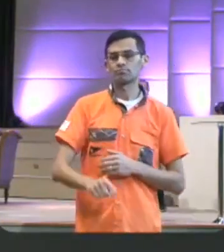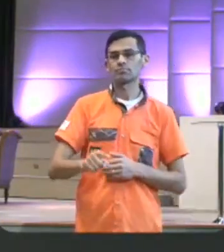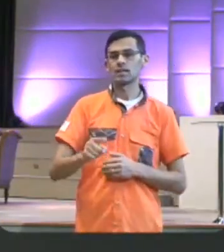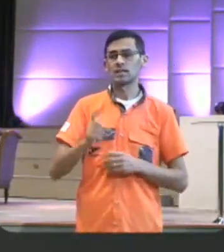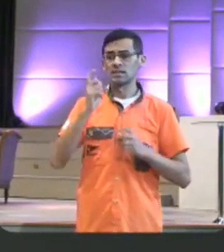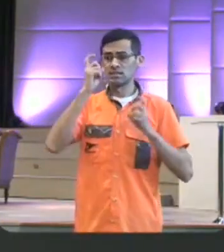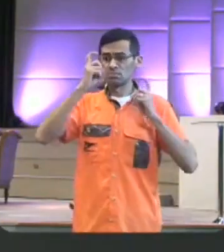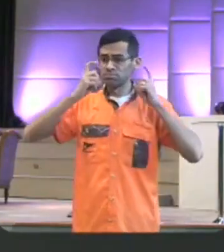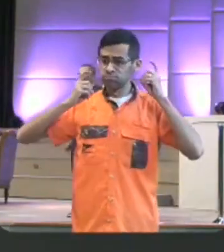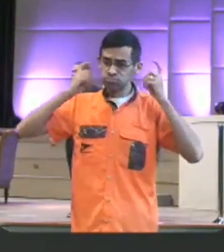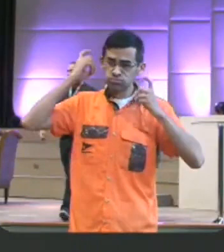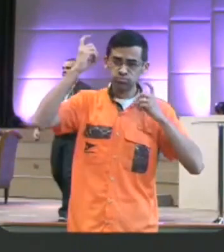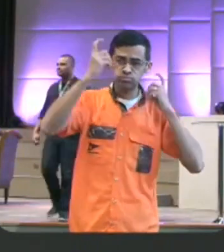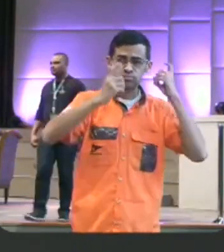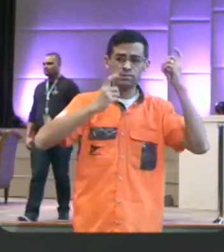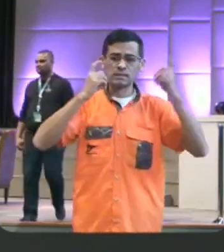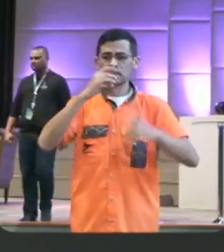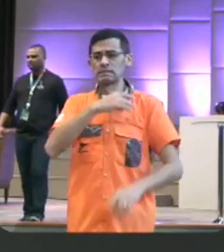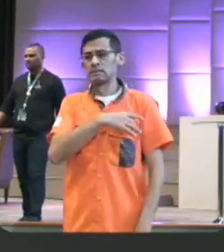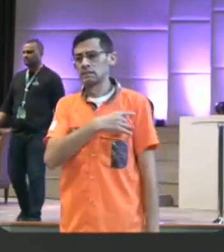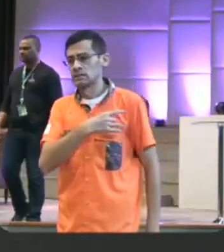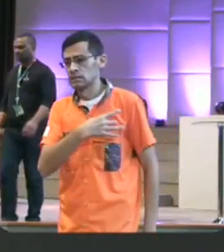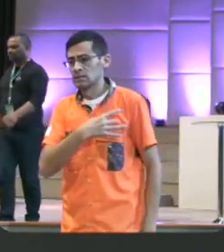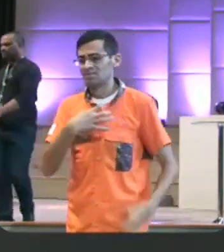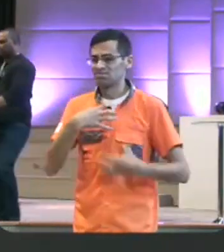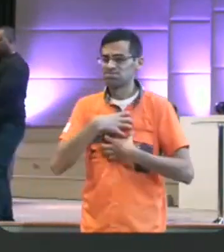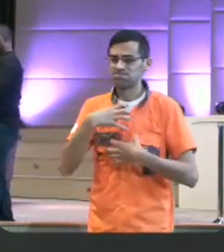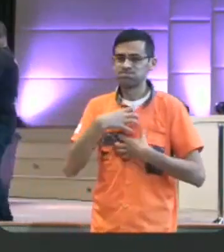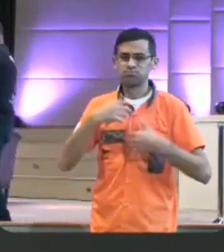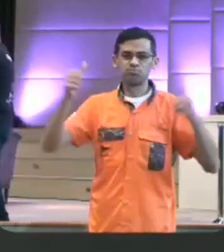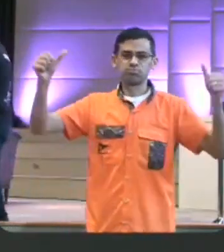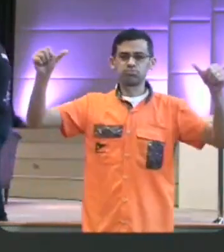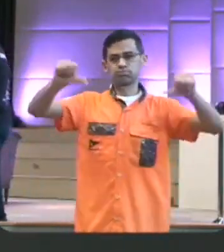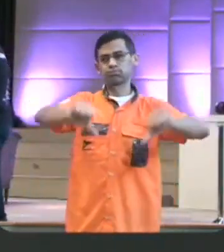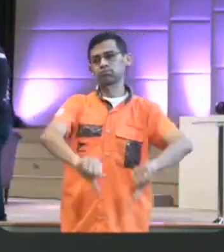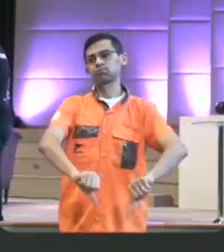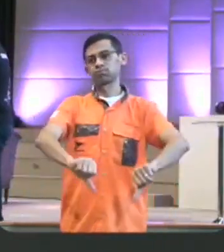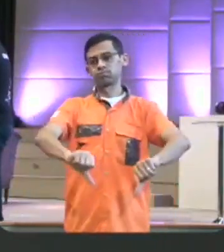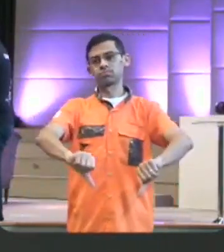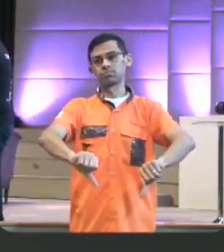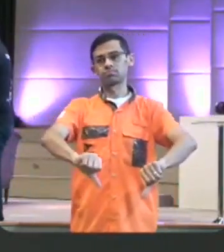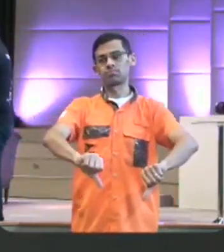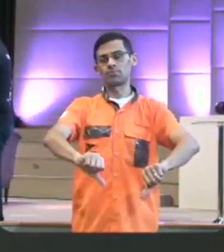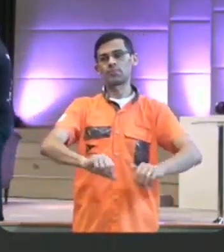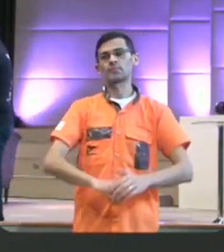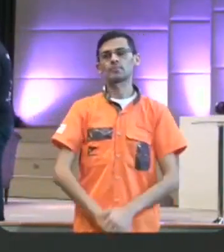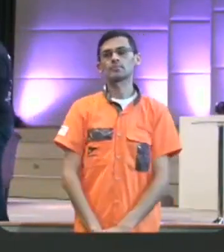de preocupações, de medo, de sentimentos controvertidos.